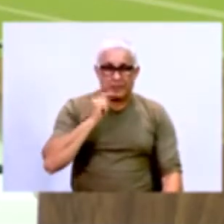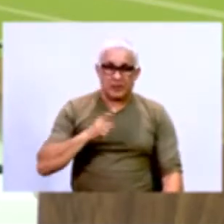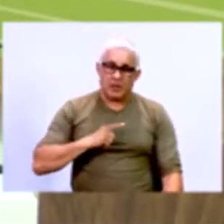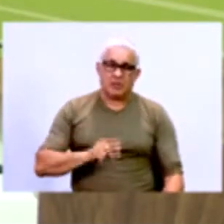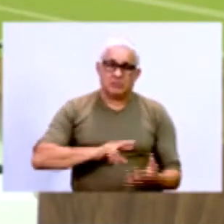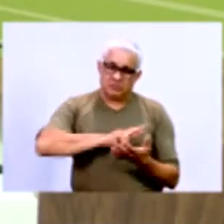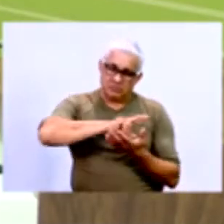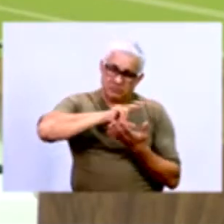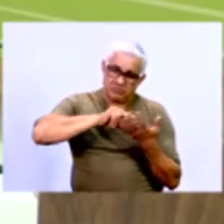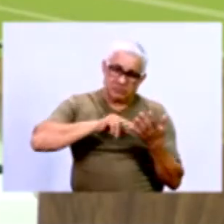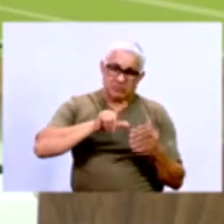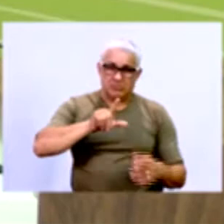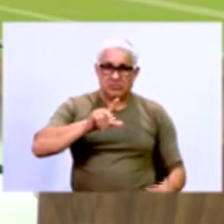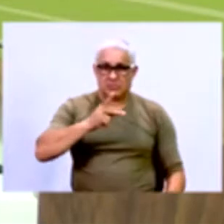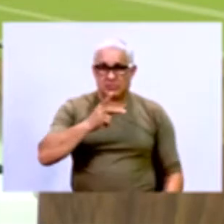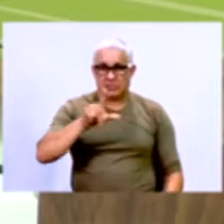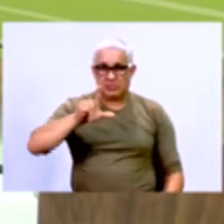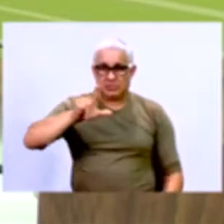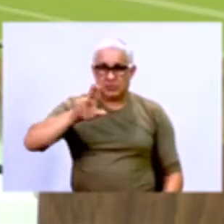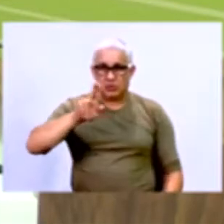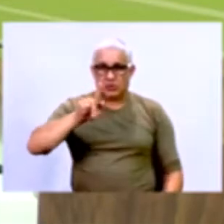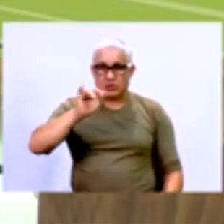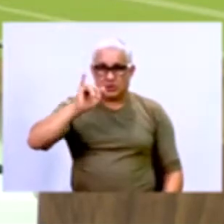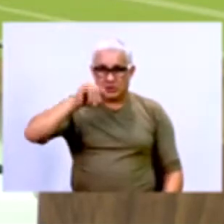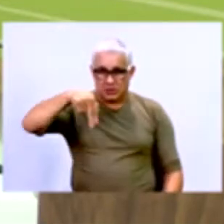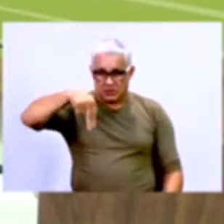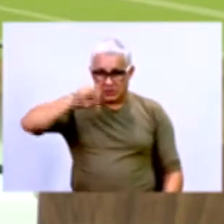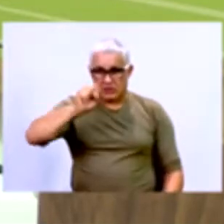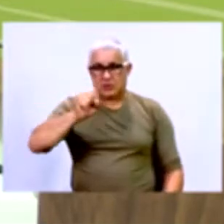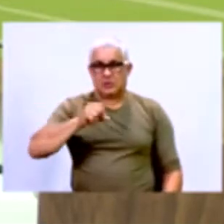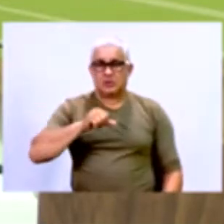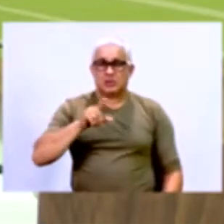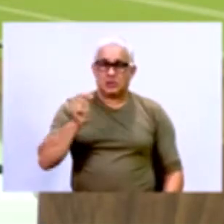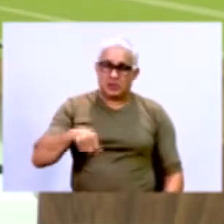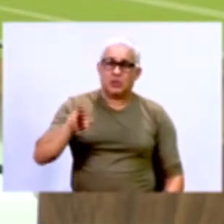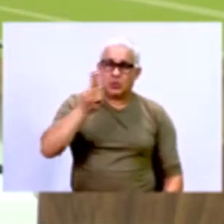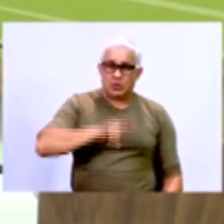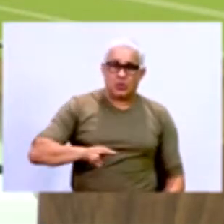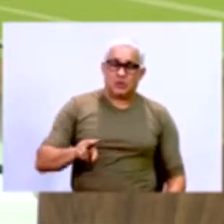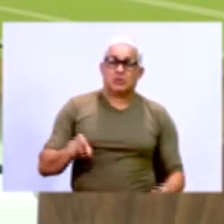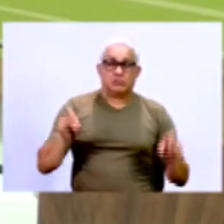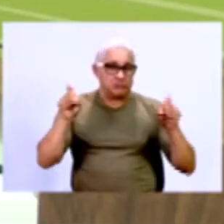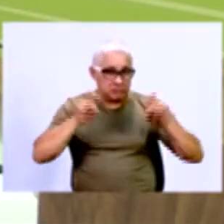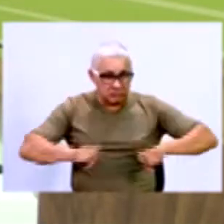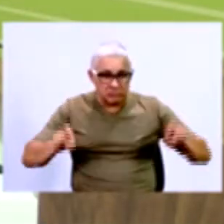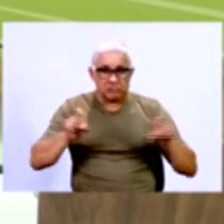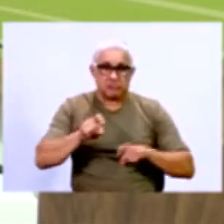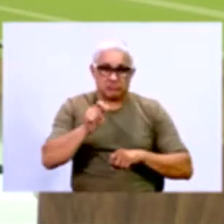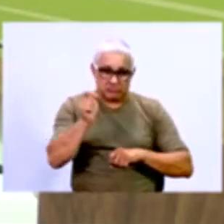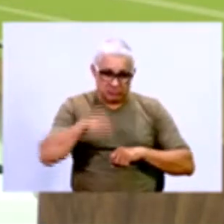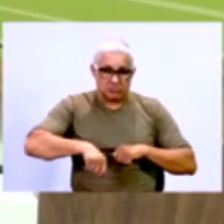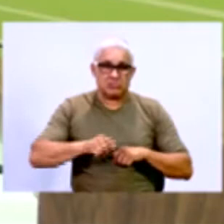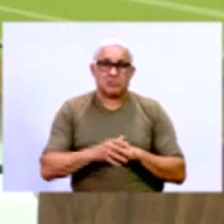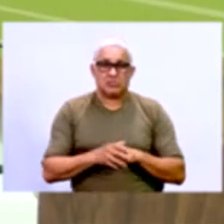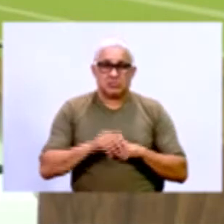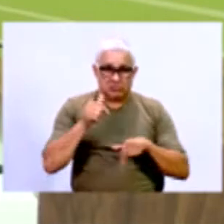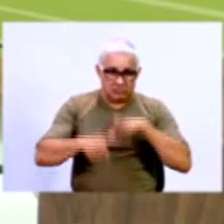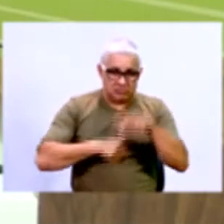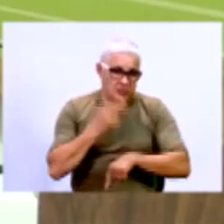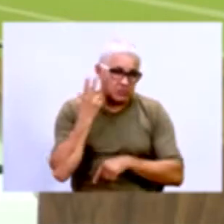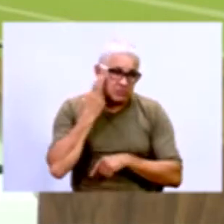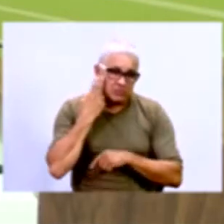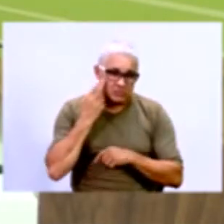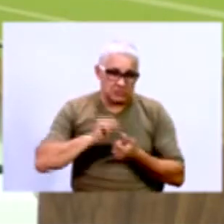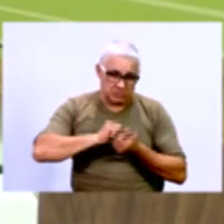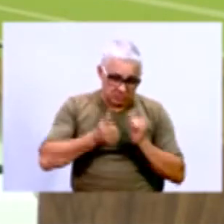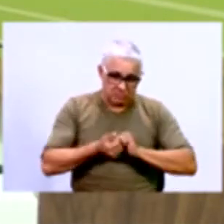vários plugins que a gente pode se utilizar para que naquele equipamento, naquele dispositivo, funcione da maneira adequada.